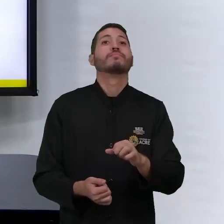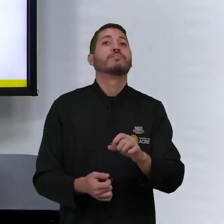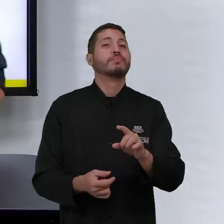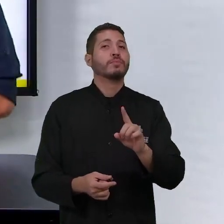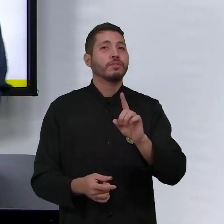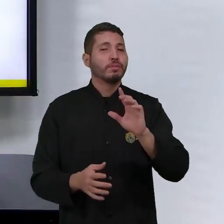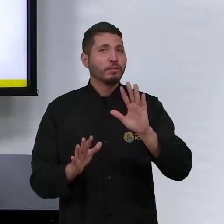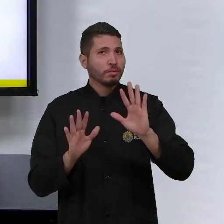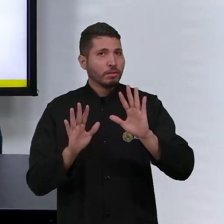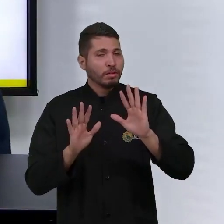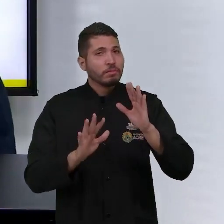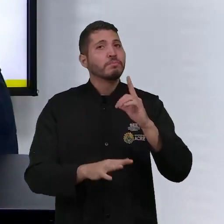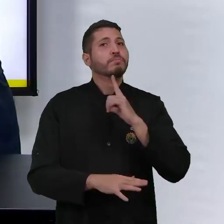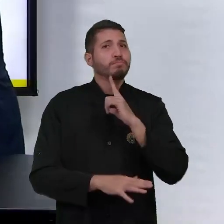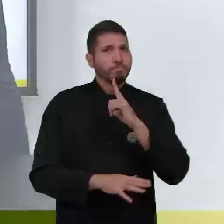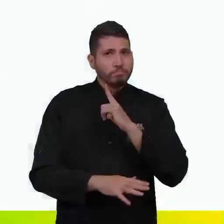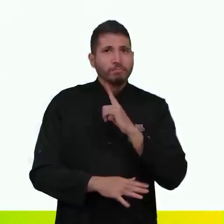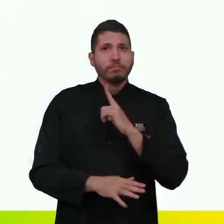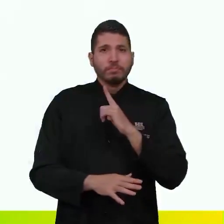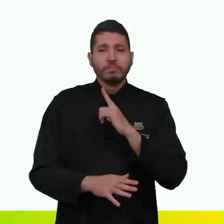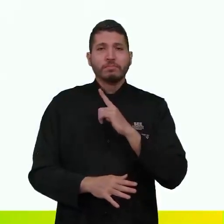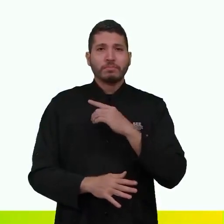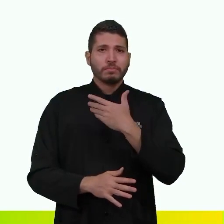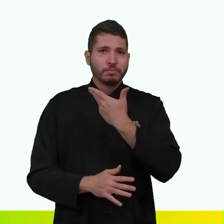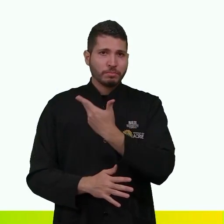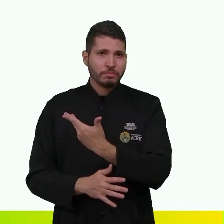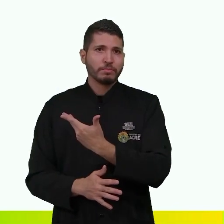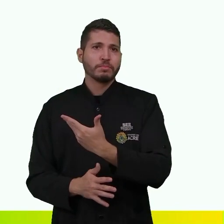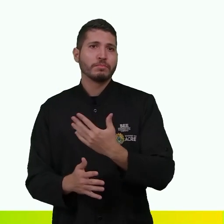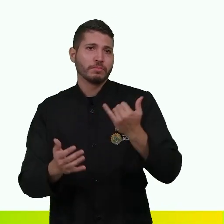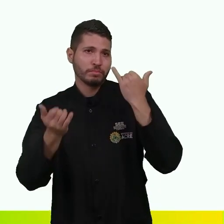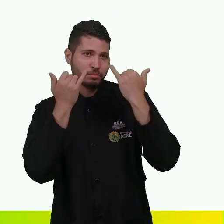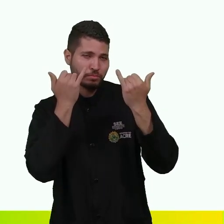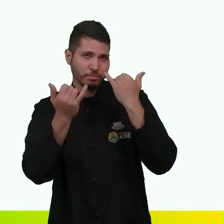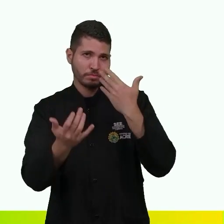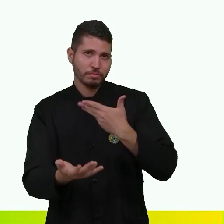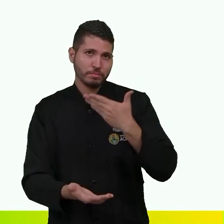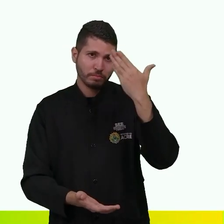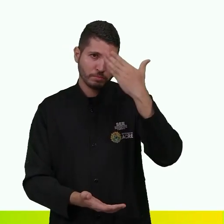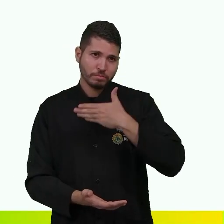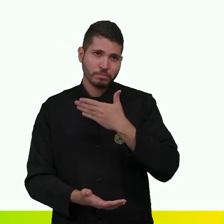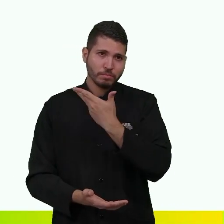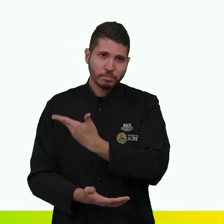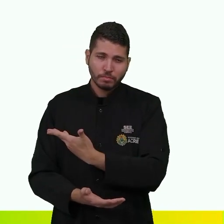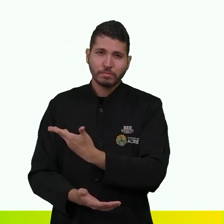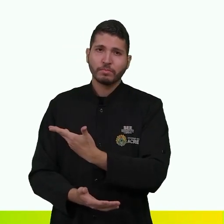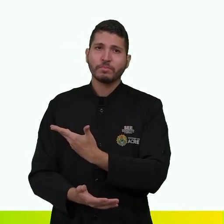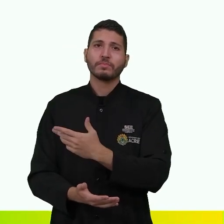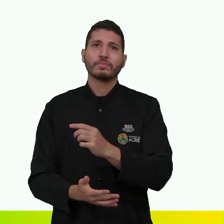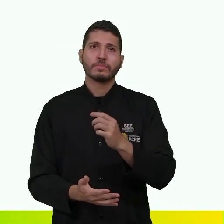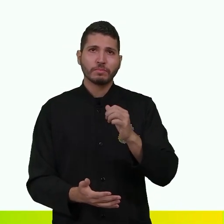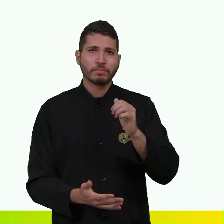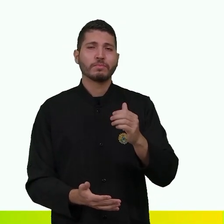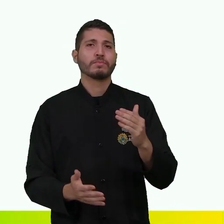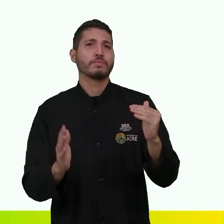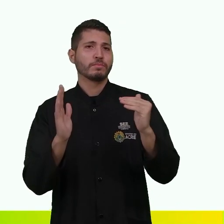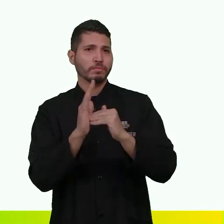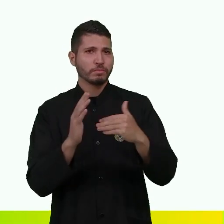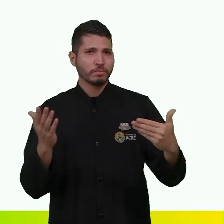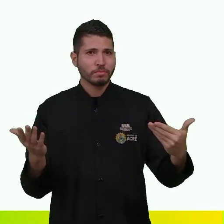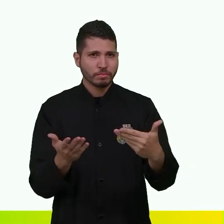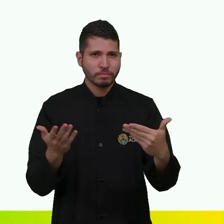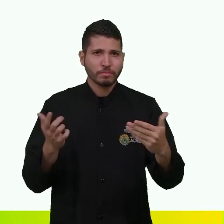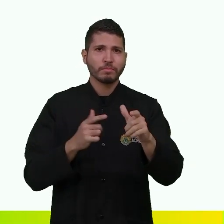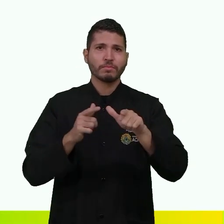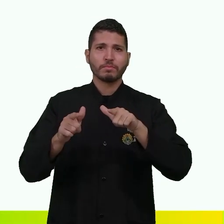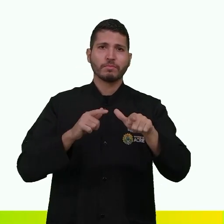esses dados. Olha aí os estados com a maior incidência de registro, de resgates, né? Onde agentes